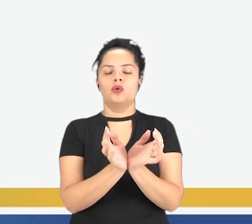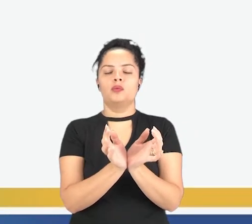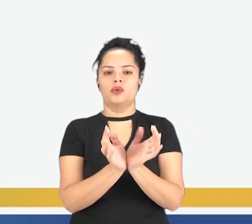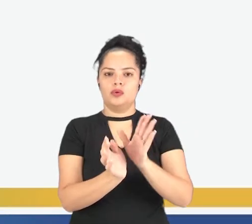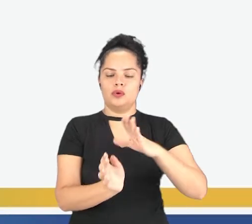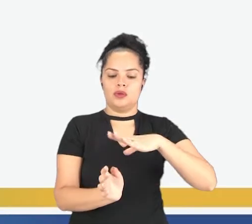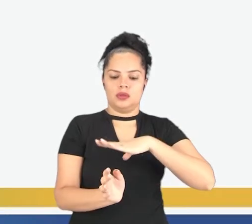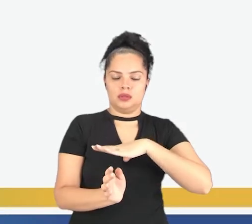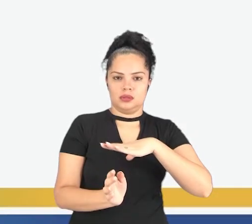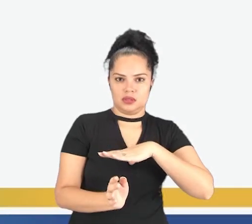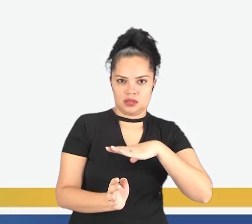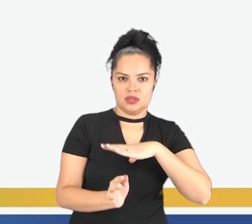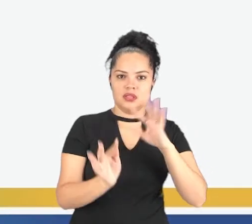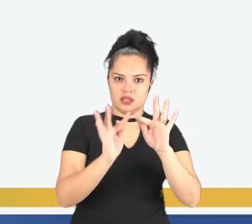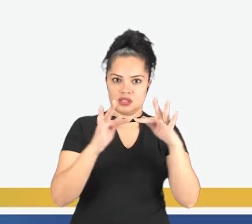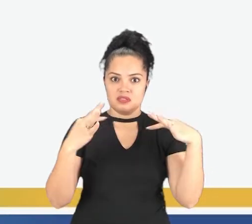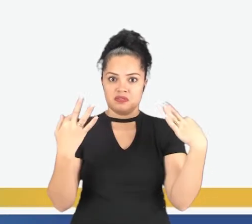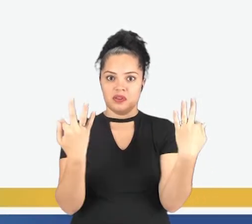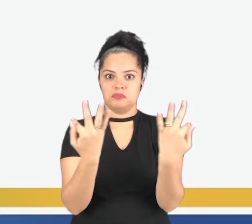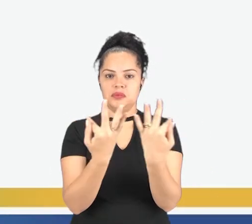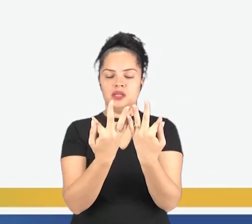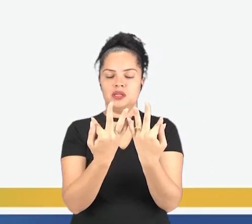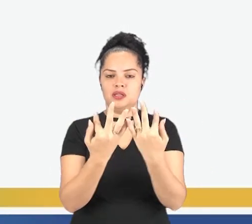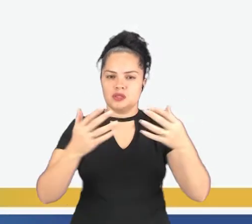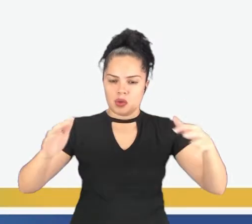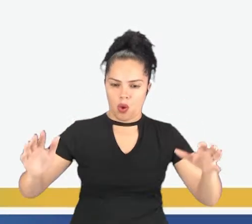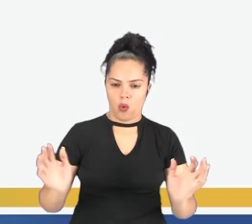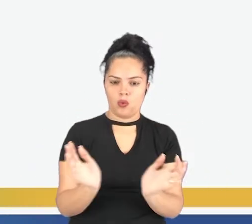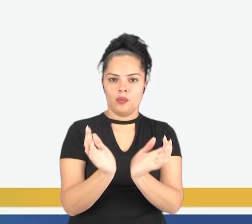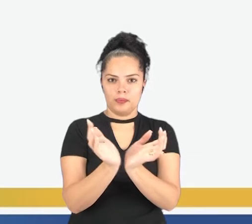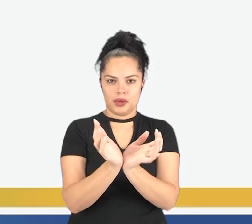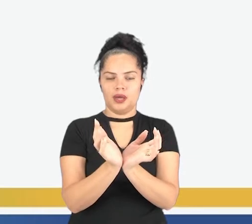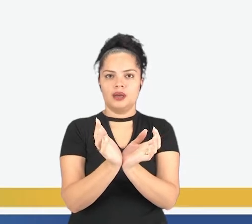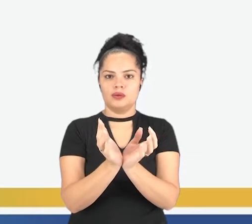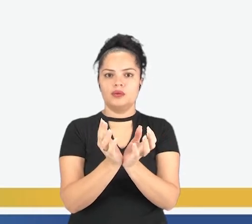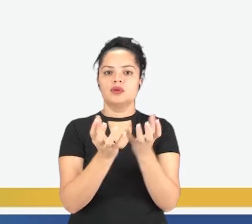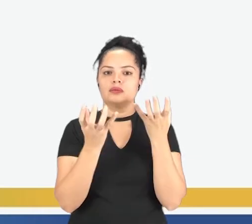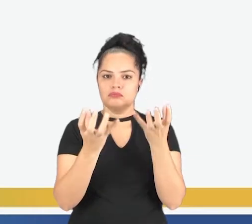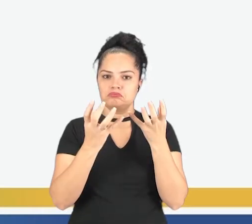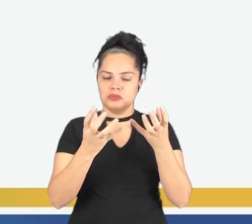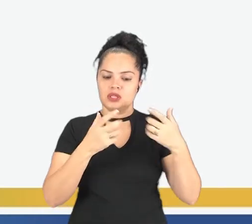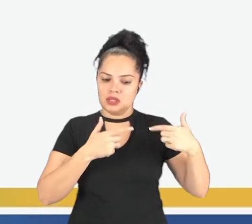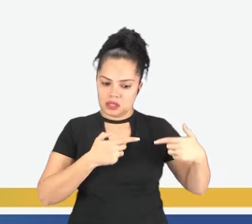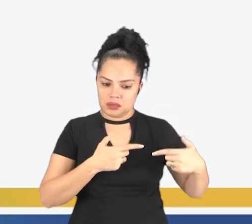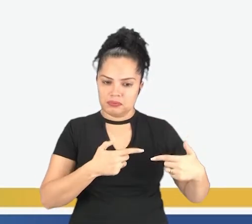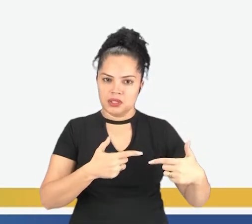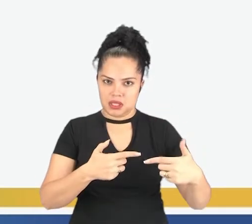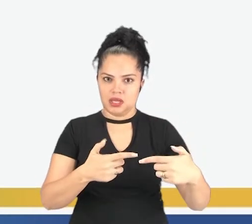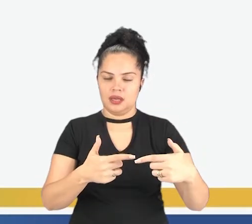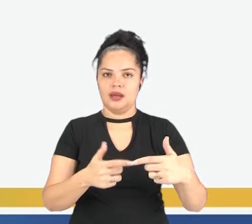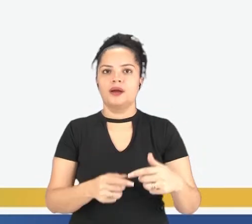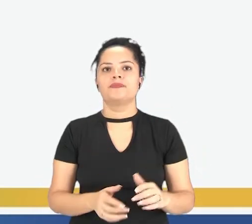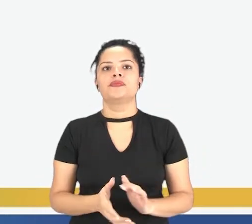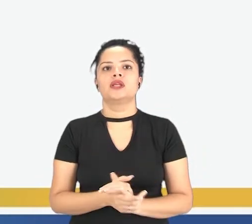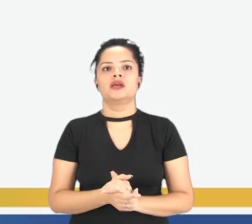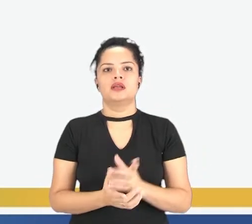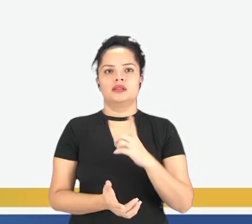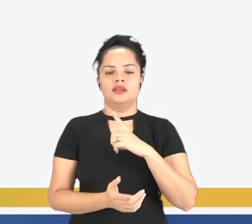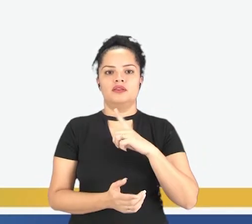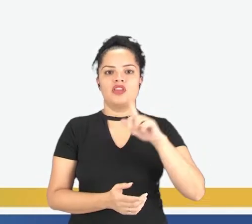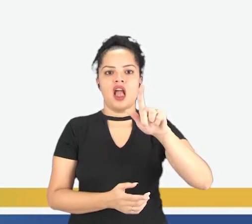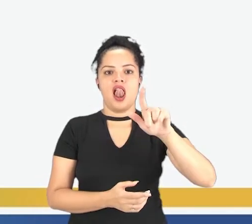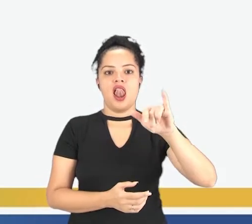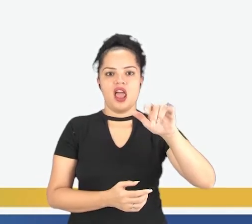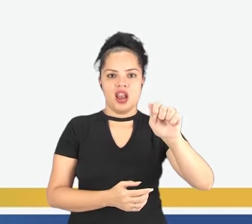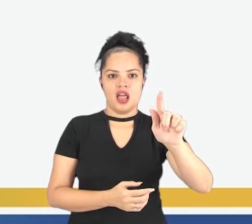poderosas reuniram-se com vista a restaurar um governo central de Yucatán, né, a chamada Liga de Mayapã. Então,